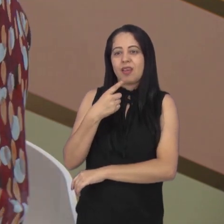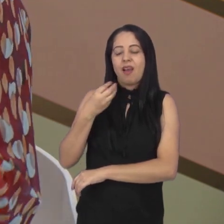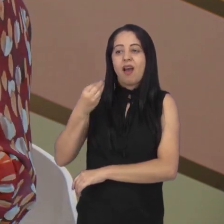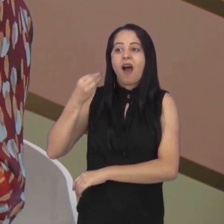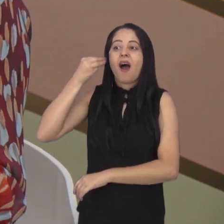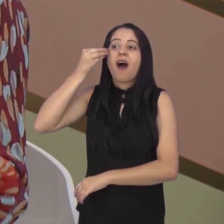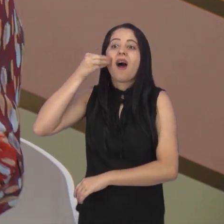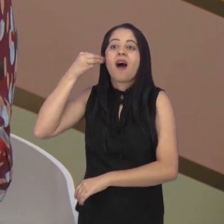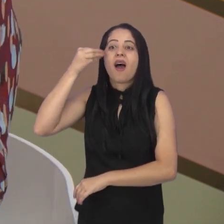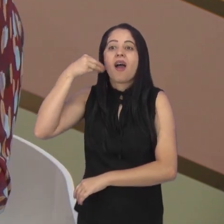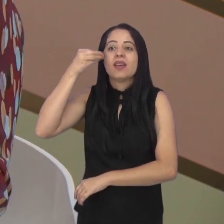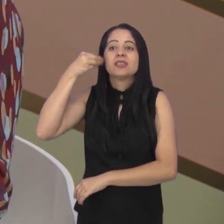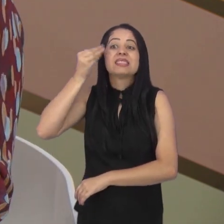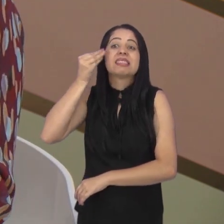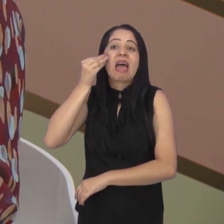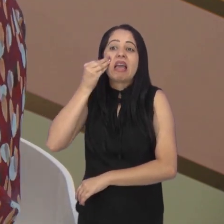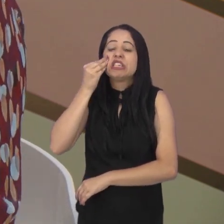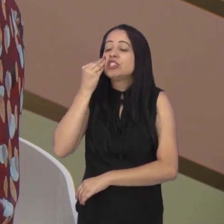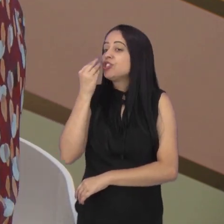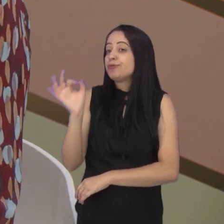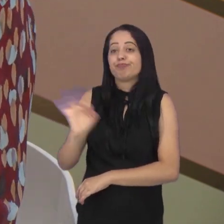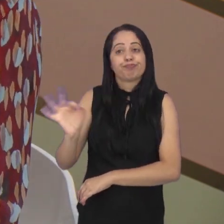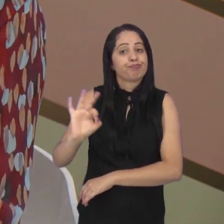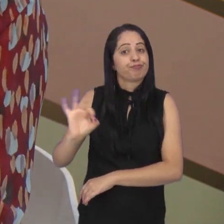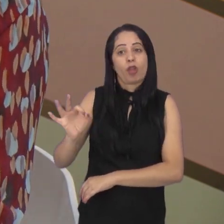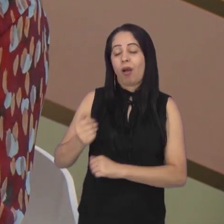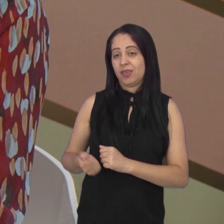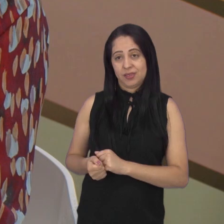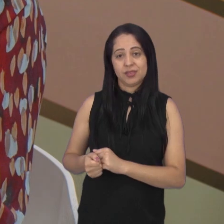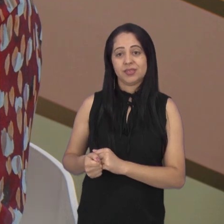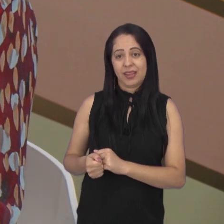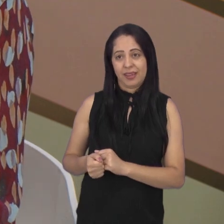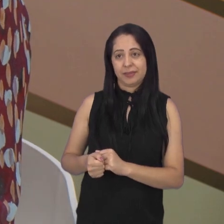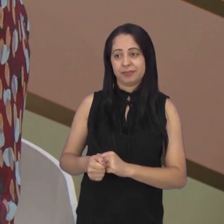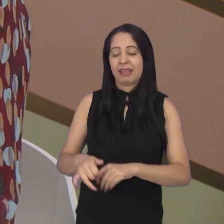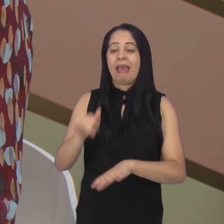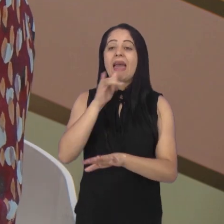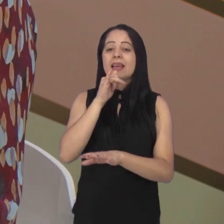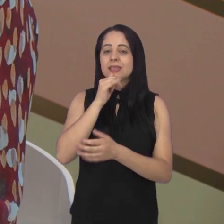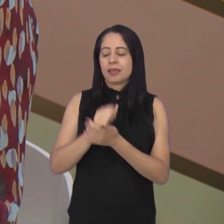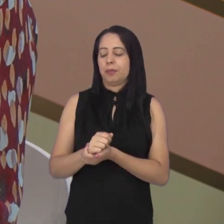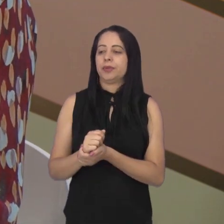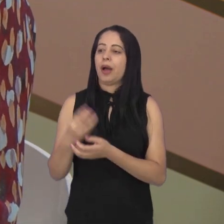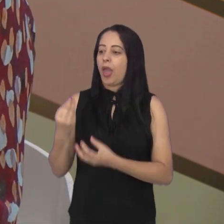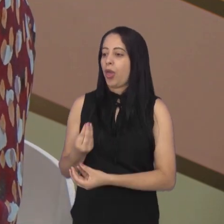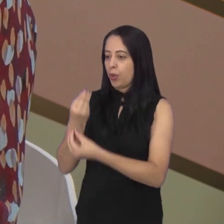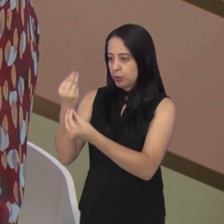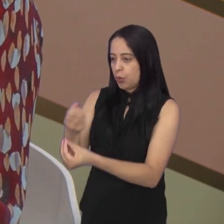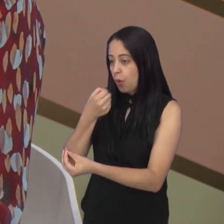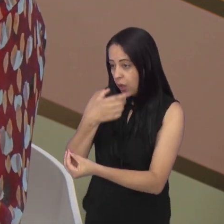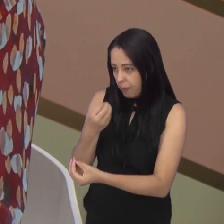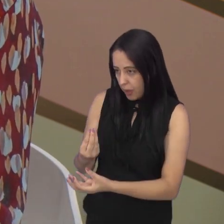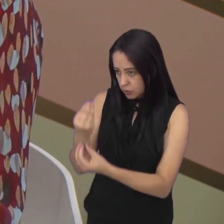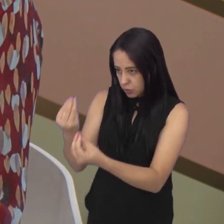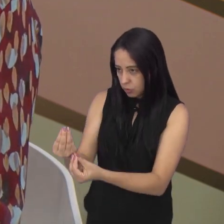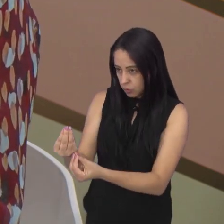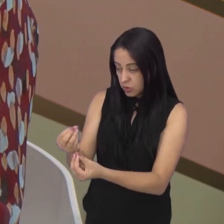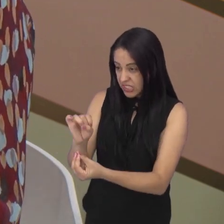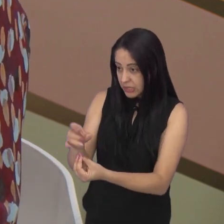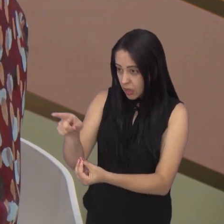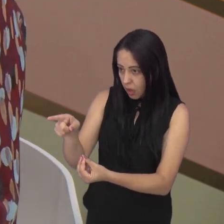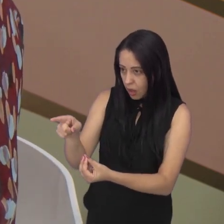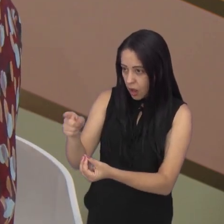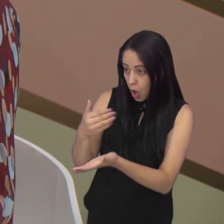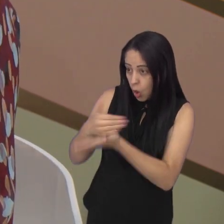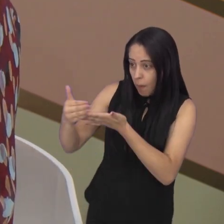a gente existe. só descobre na prática. Então você recebe aquele medicamento, teve contato e aí você tem um processo alérgico e é a partir